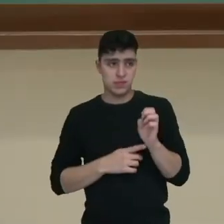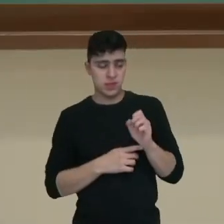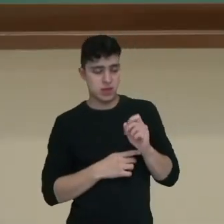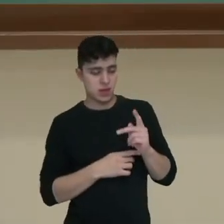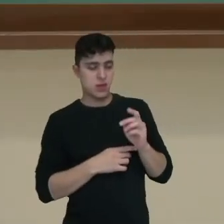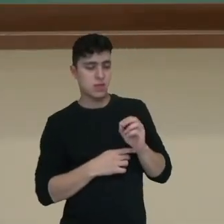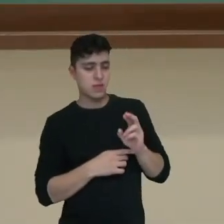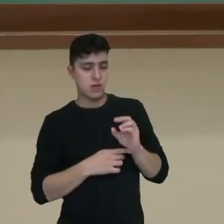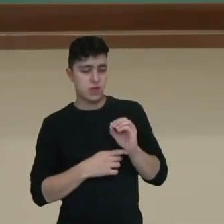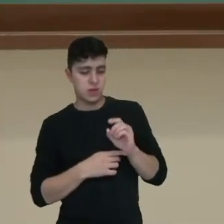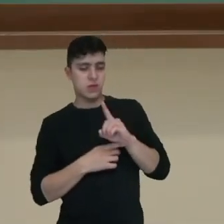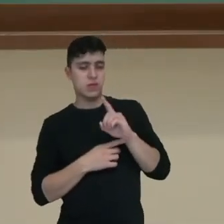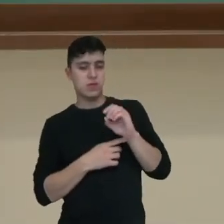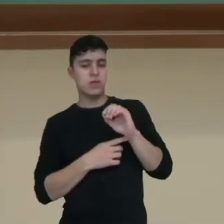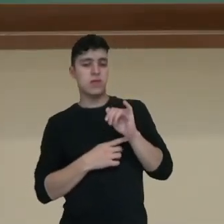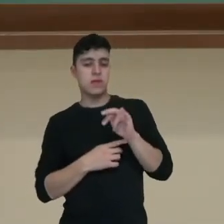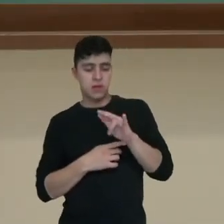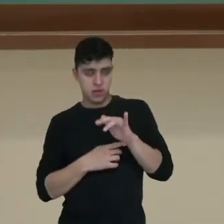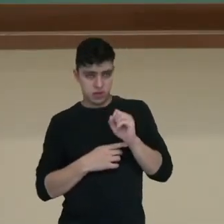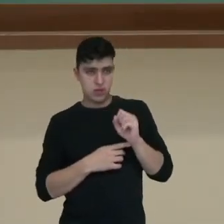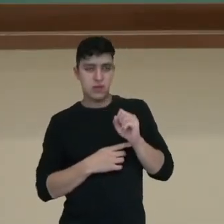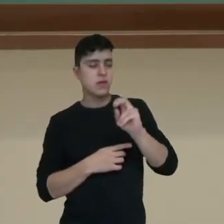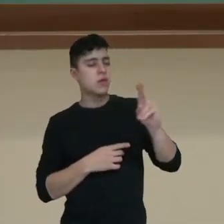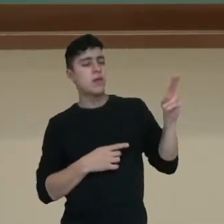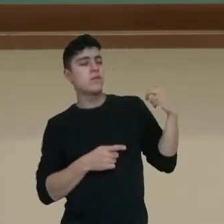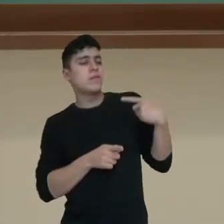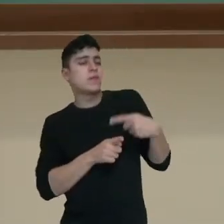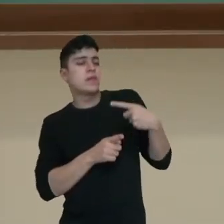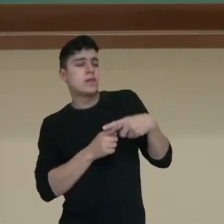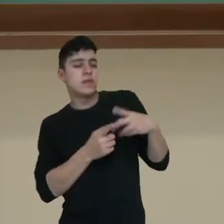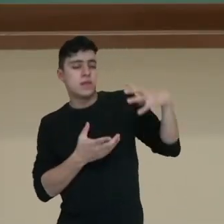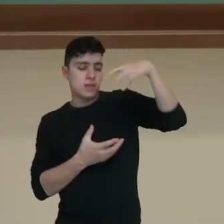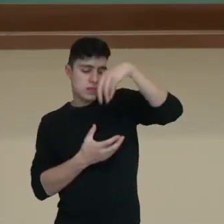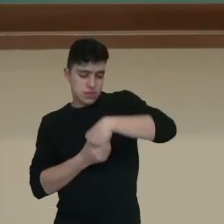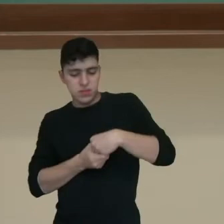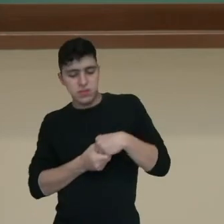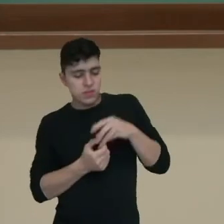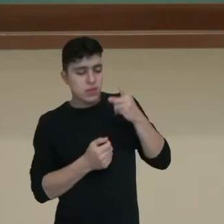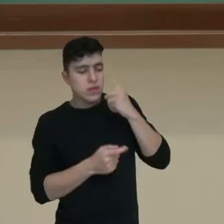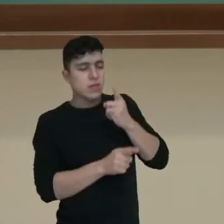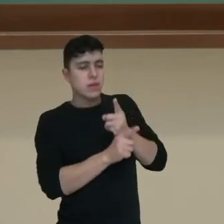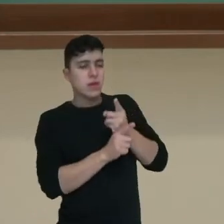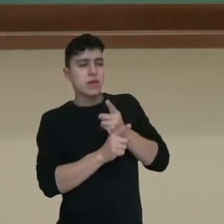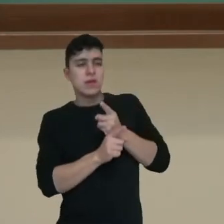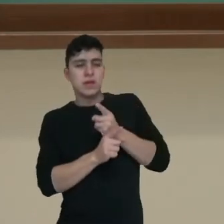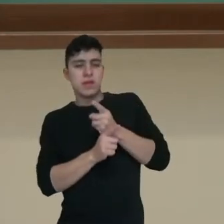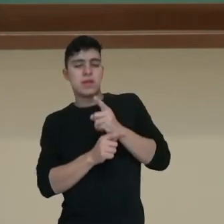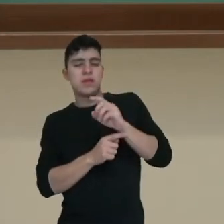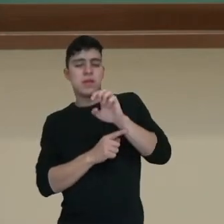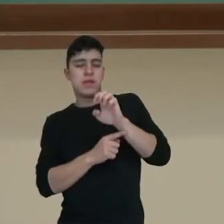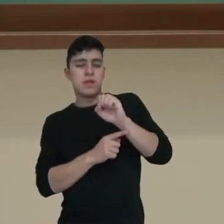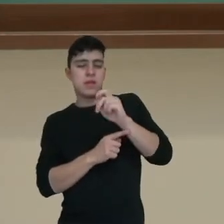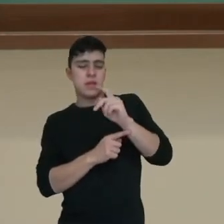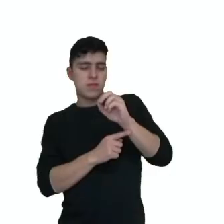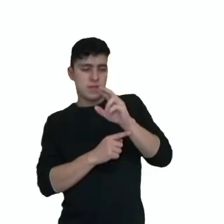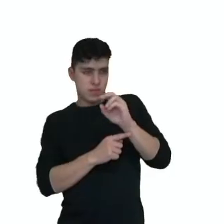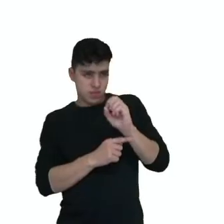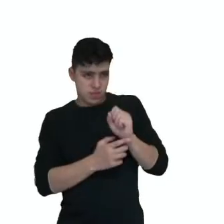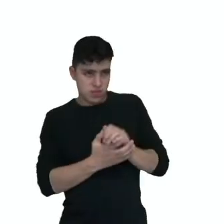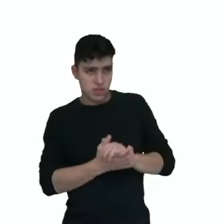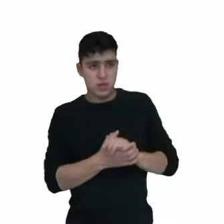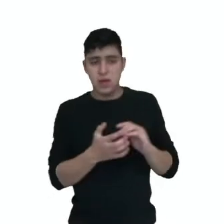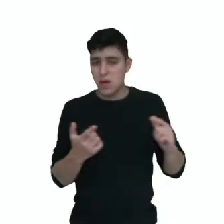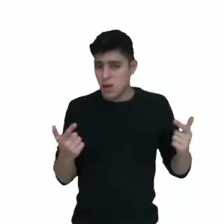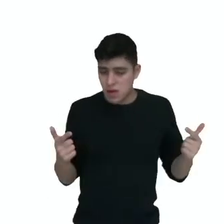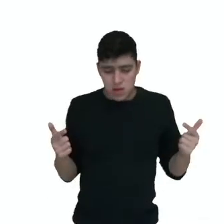esporozoários especificamente, tá? Então eles possuem essa denominação porque no interior são encontrados esporos, né? Os esporozoítos, tá? Eles não